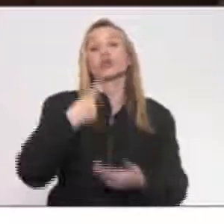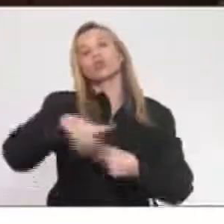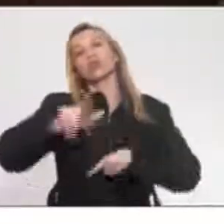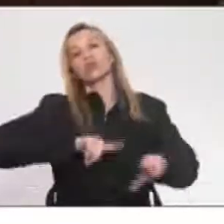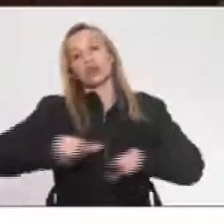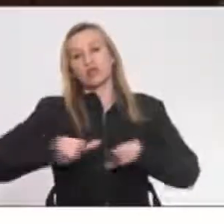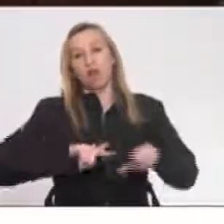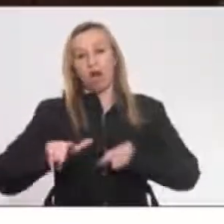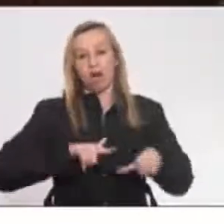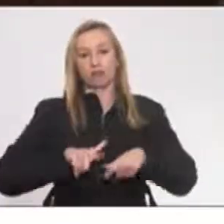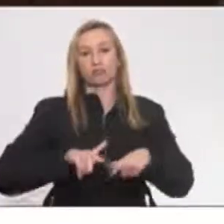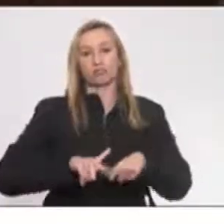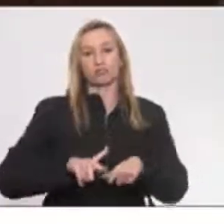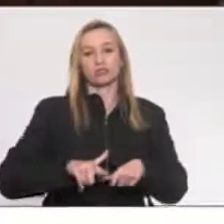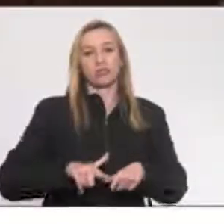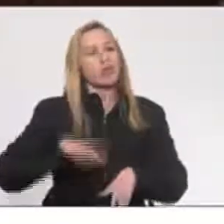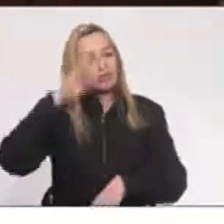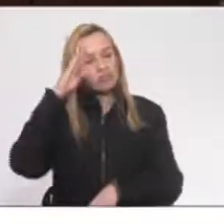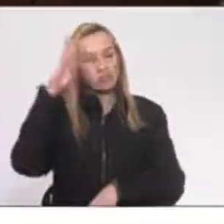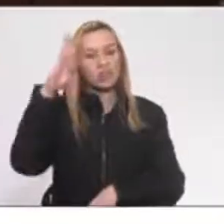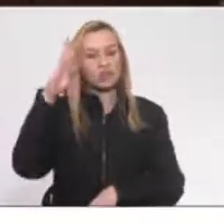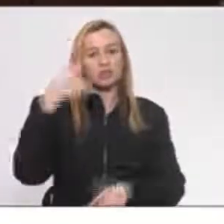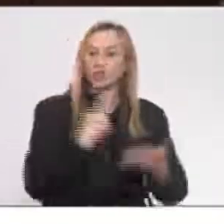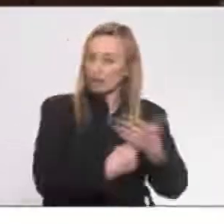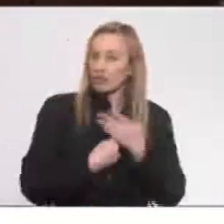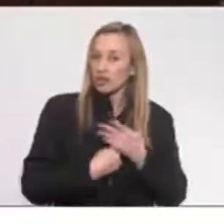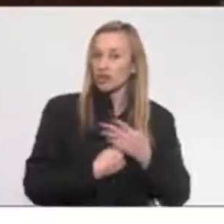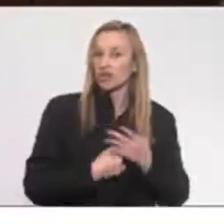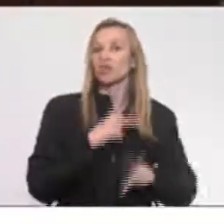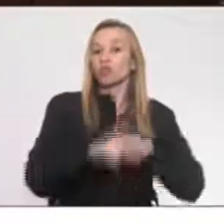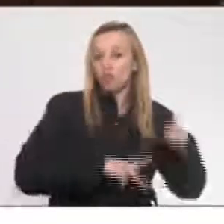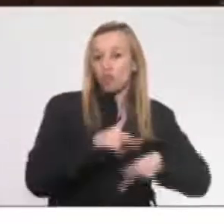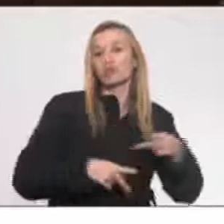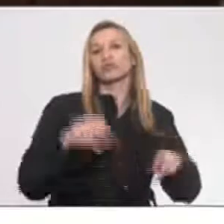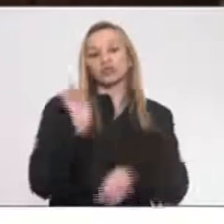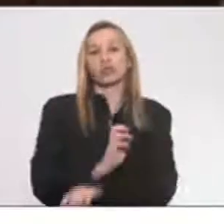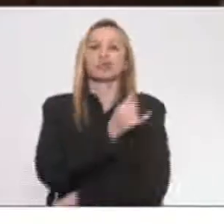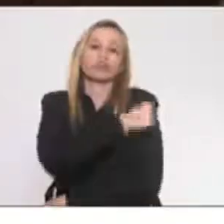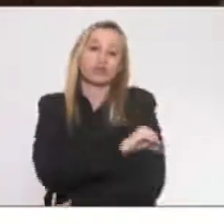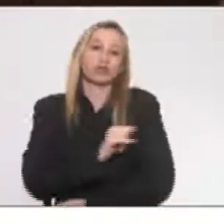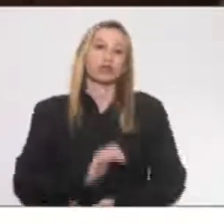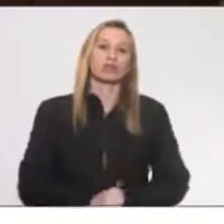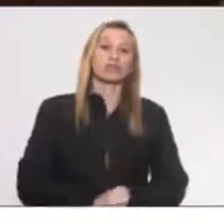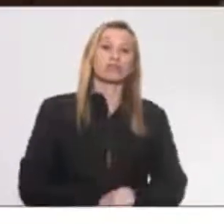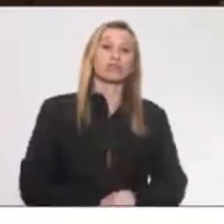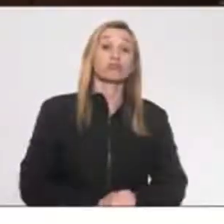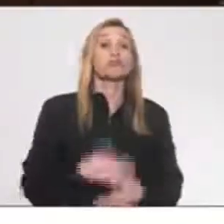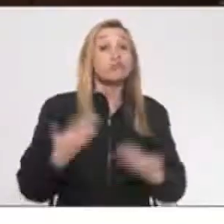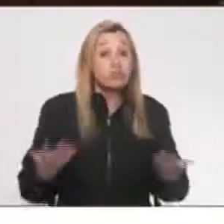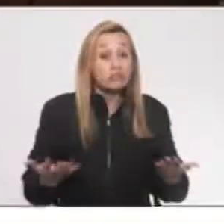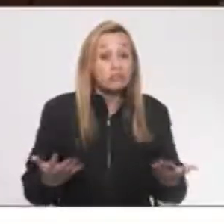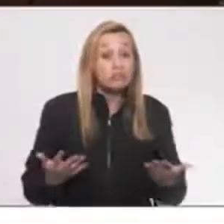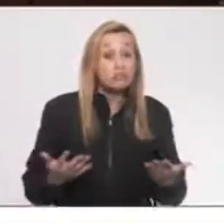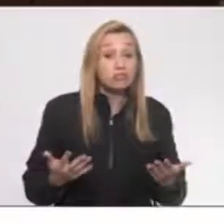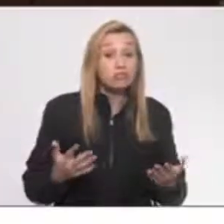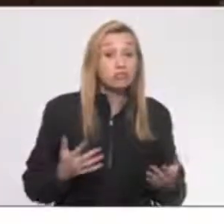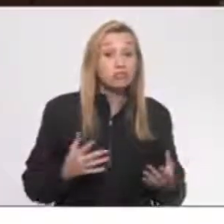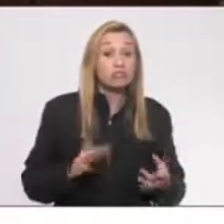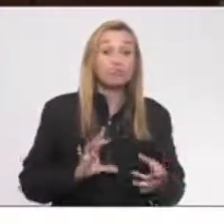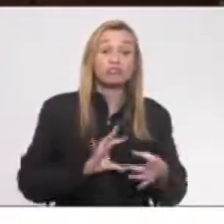o seu mistério fundamental, que é defender a população do estado do Rio de Janeiro. E aí, nessa mesma